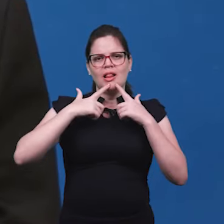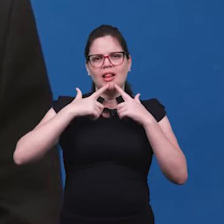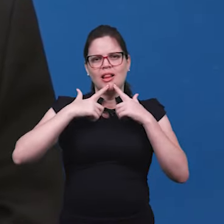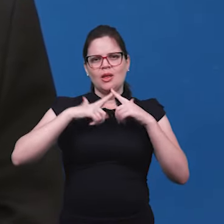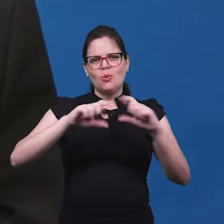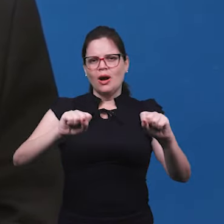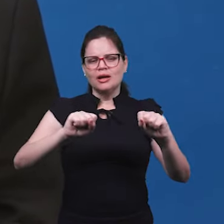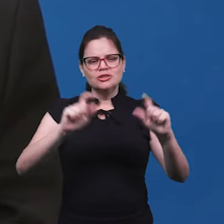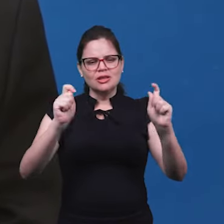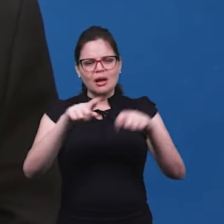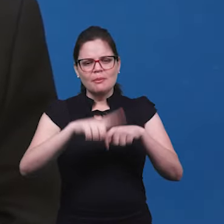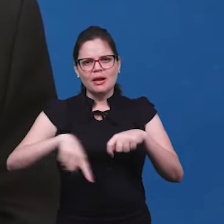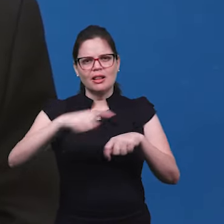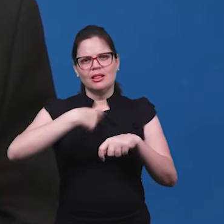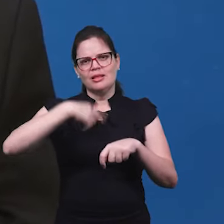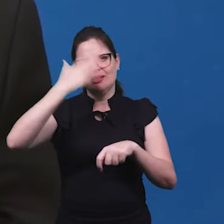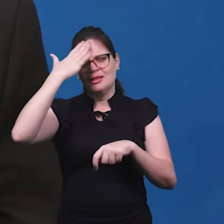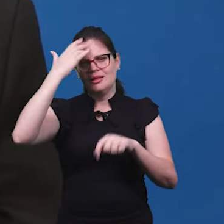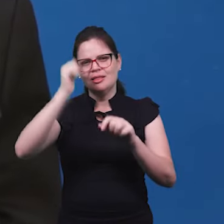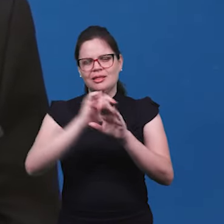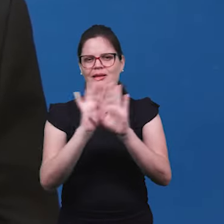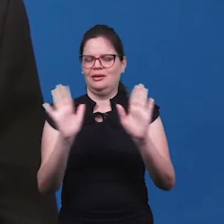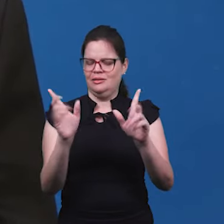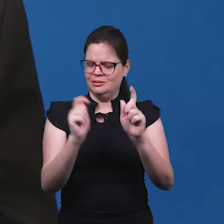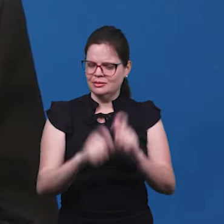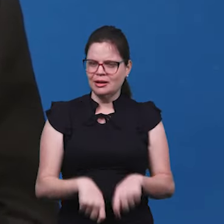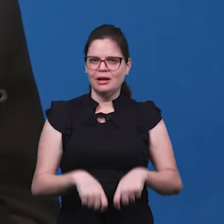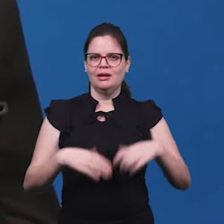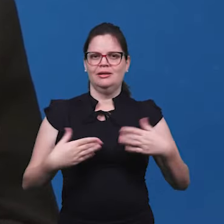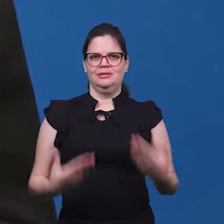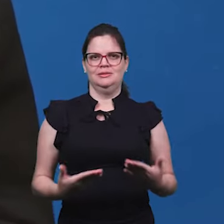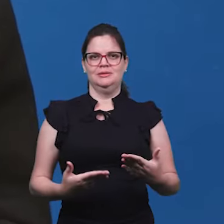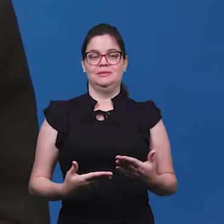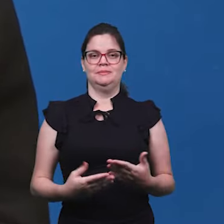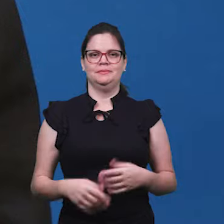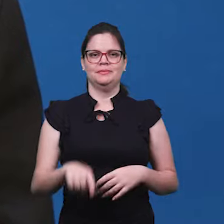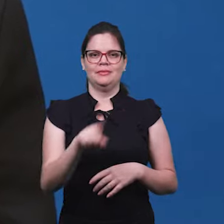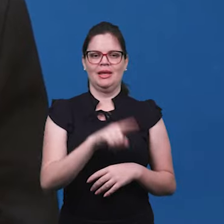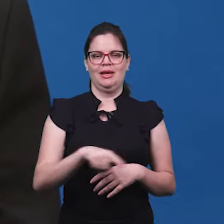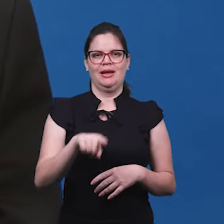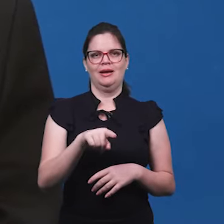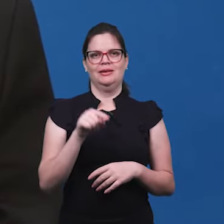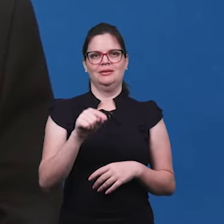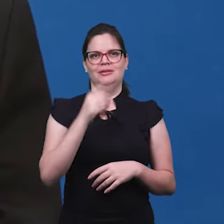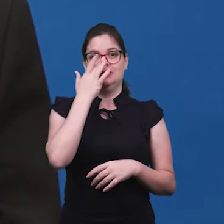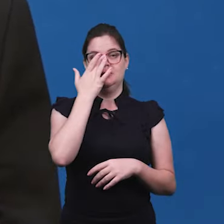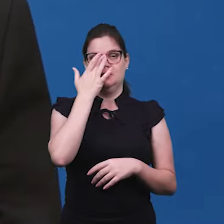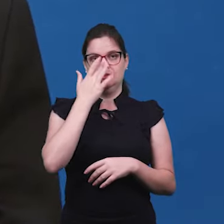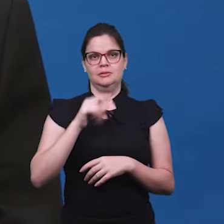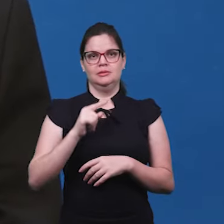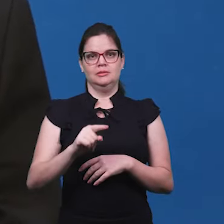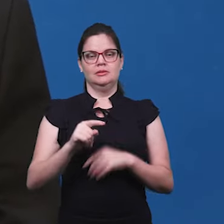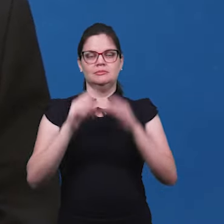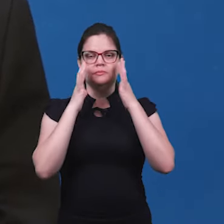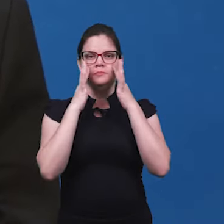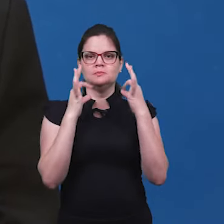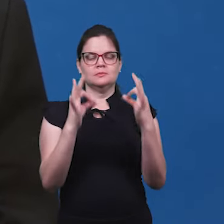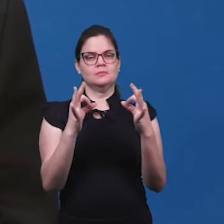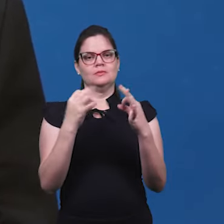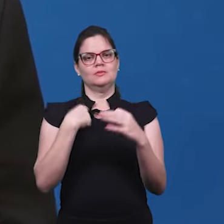ali, na condição que ela estava ali, de assimilação do ensino, a mãe, então, foi muito